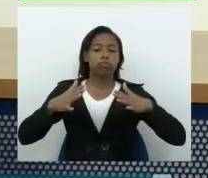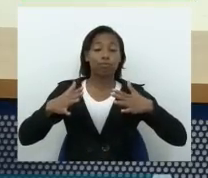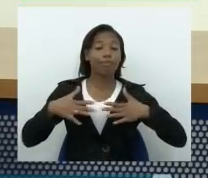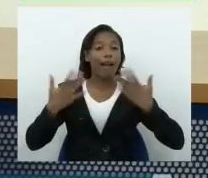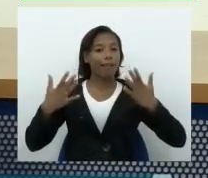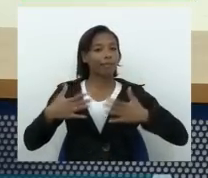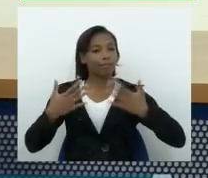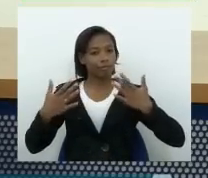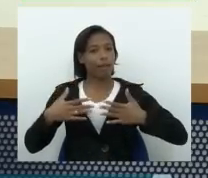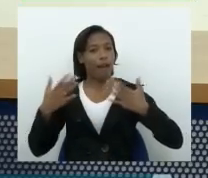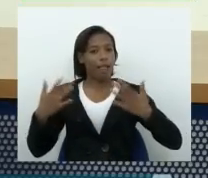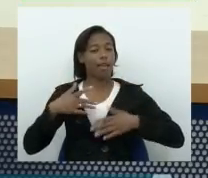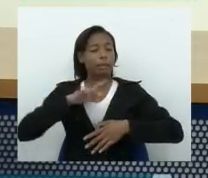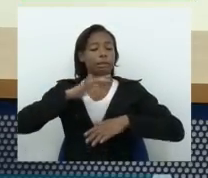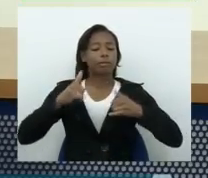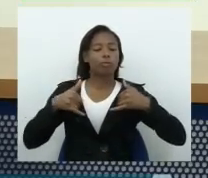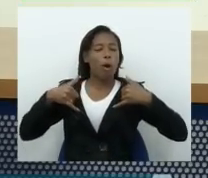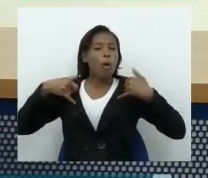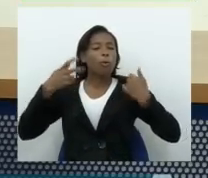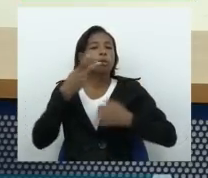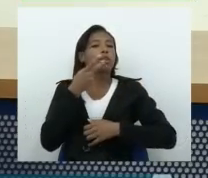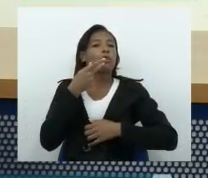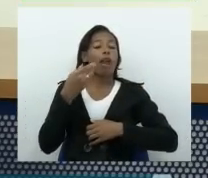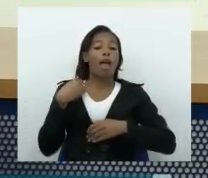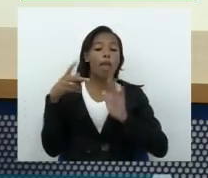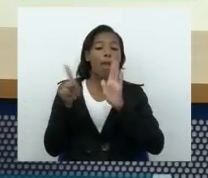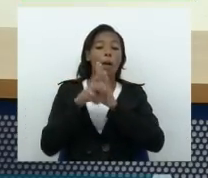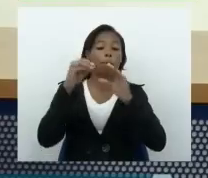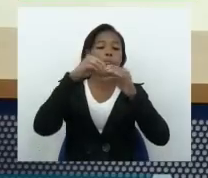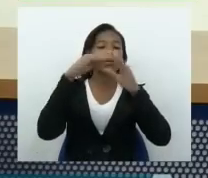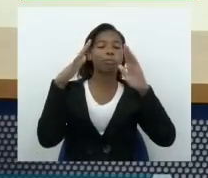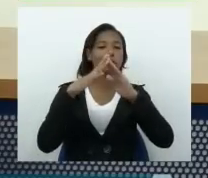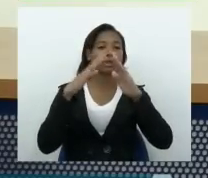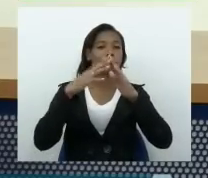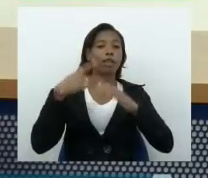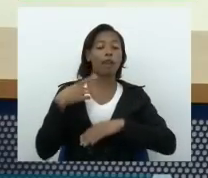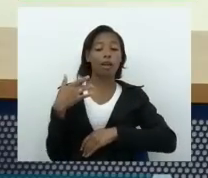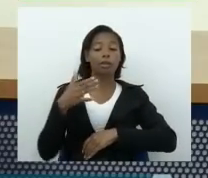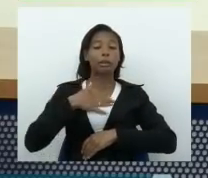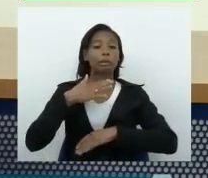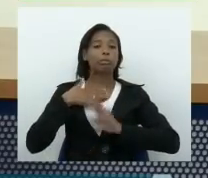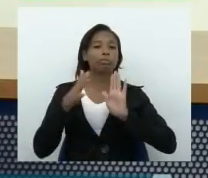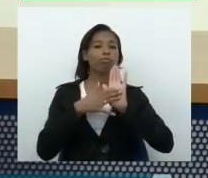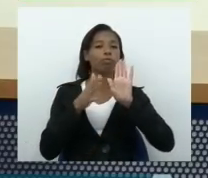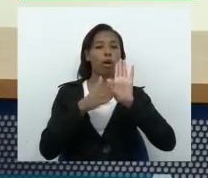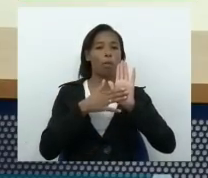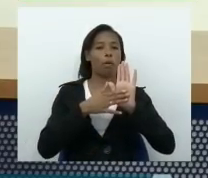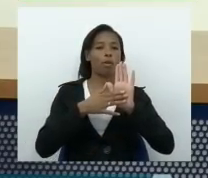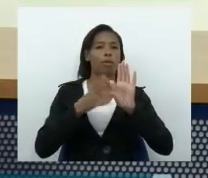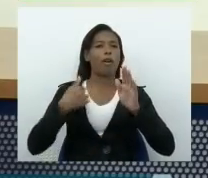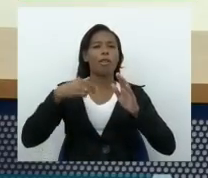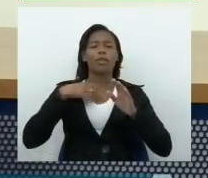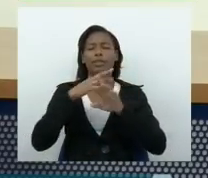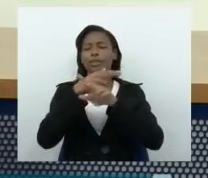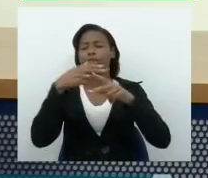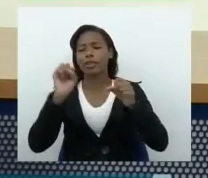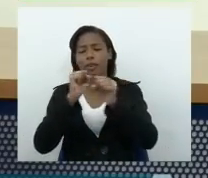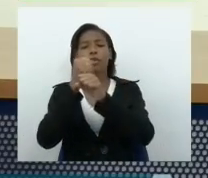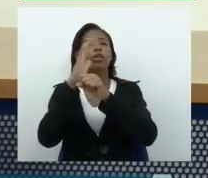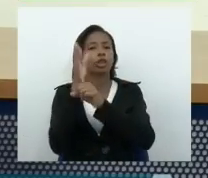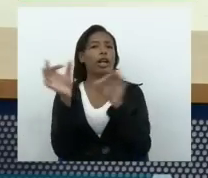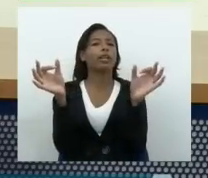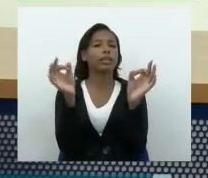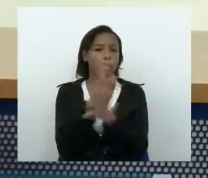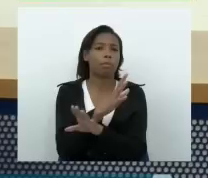voltar aquele orgulho do guarulhense e dizer: eu moro em Guarulhos, eu sou guarulhense. Nós temos obras aí concluídas, porque, como eu digo,